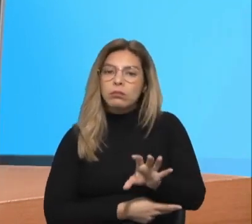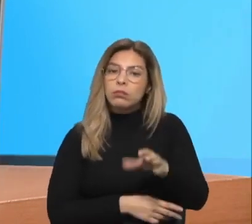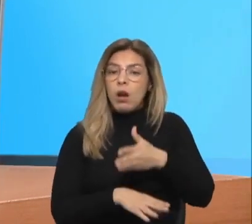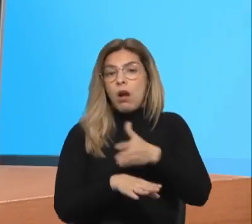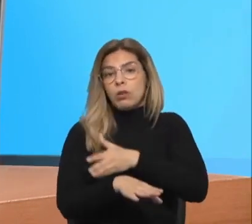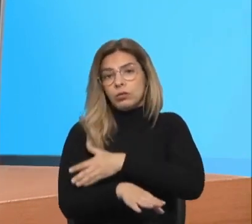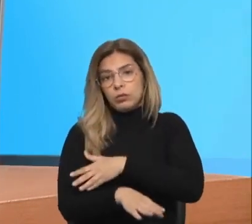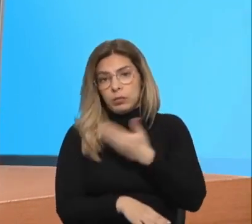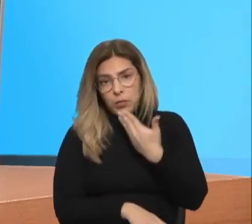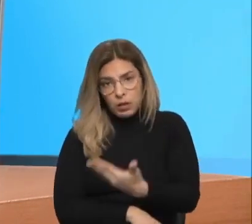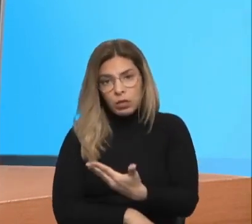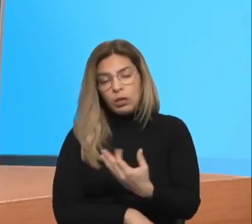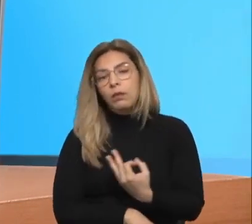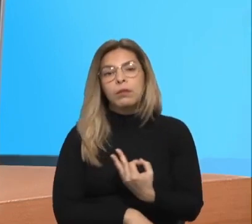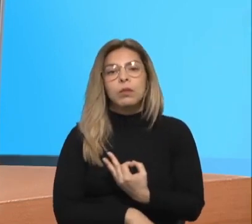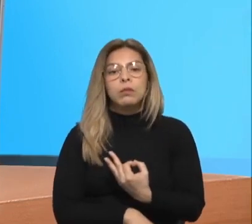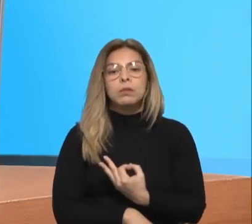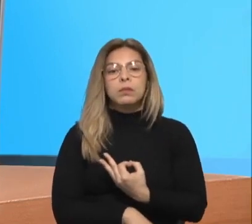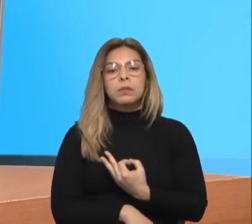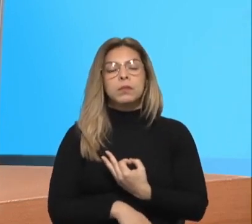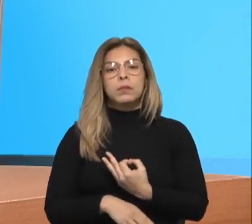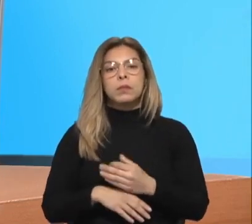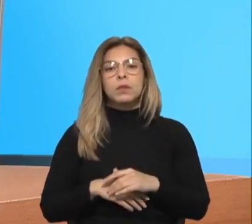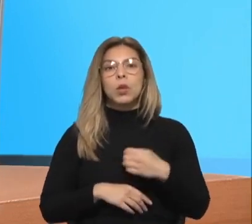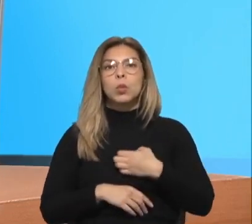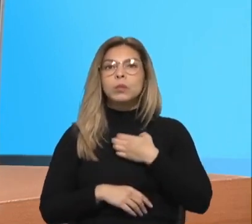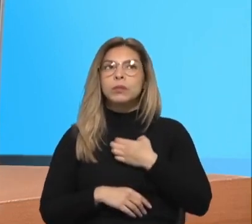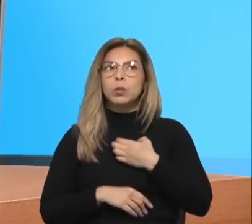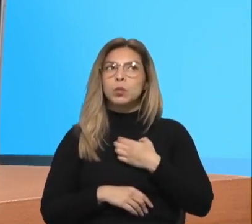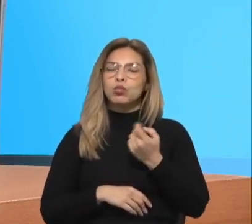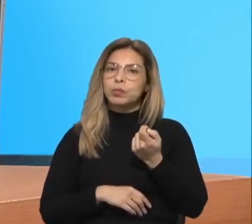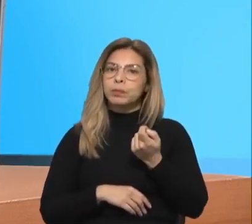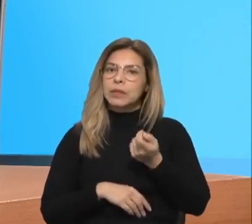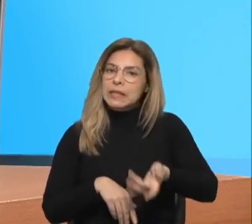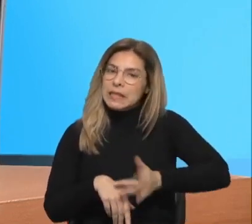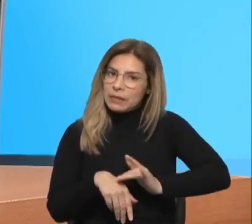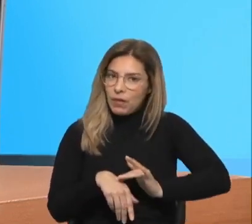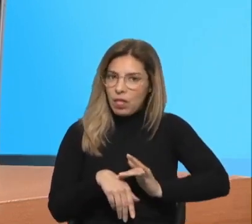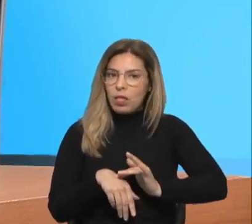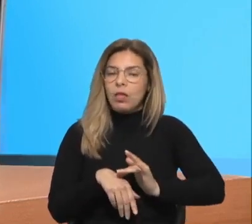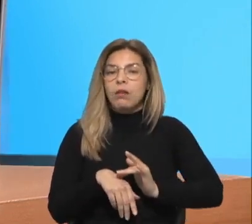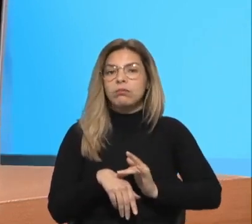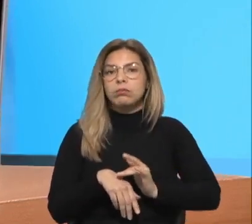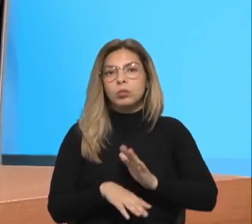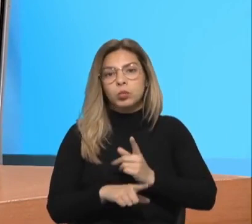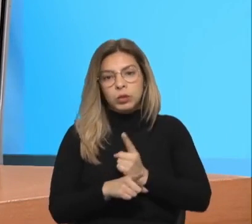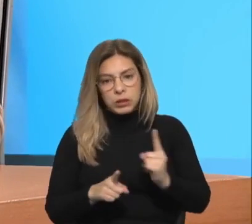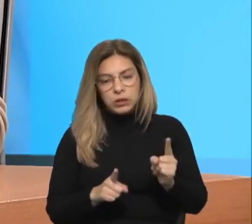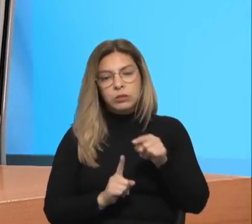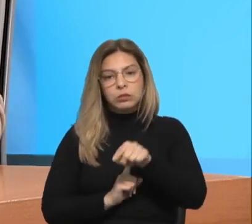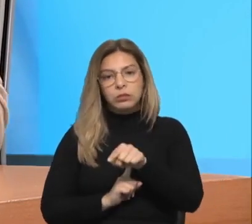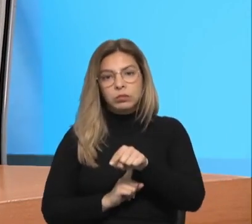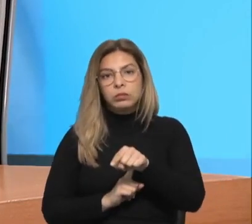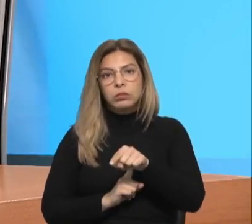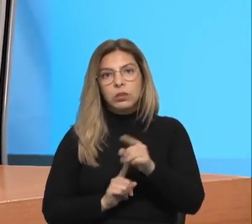toda a vivência deste processo. Eu fui sensível a que o Papa, na